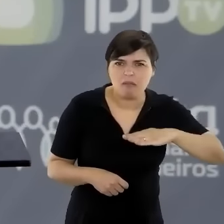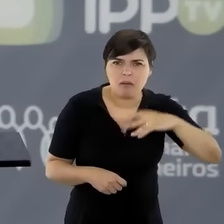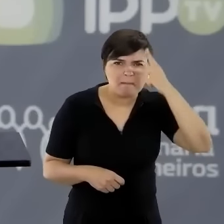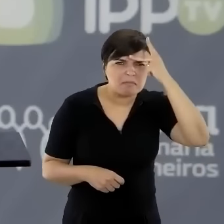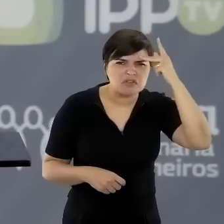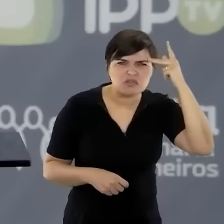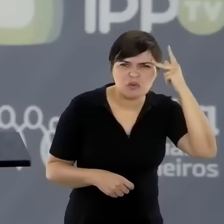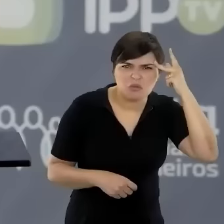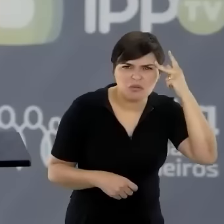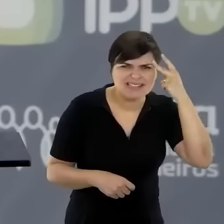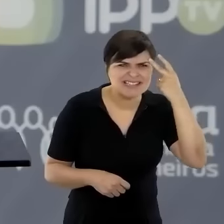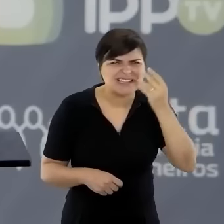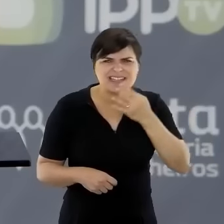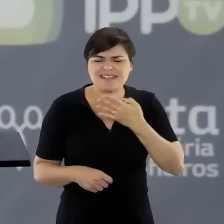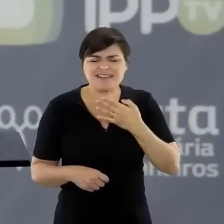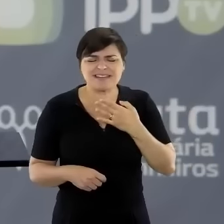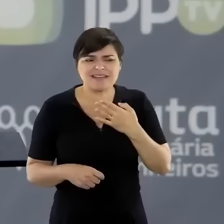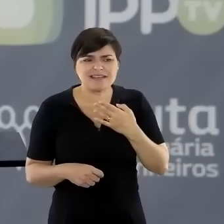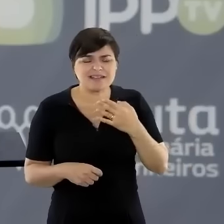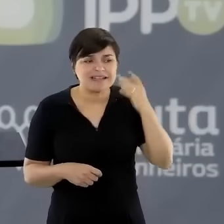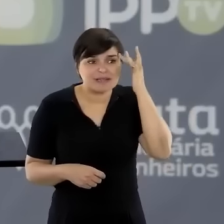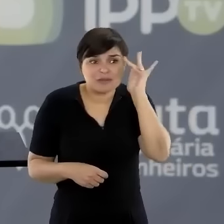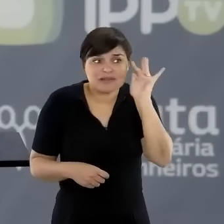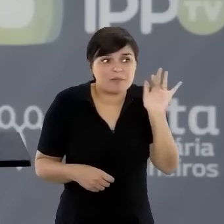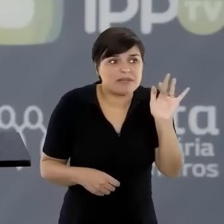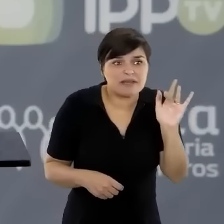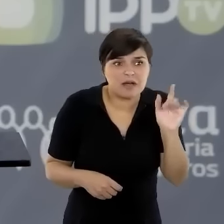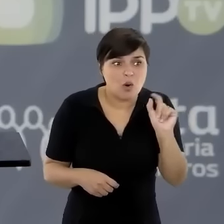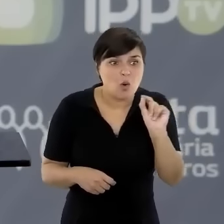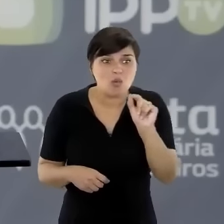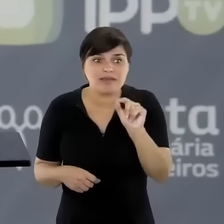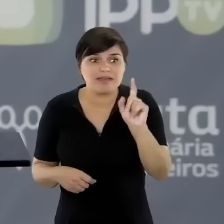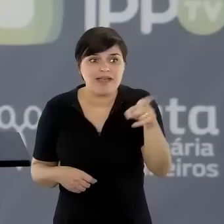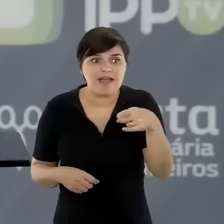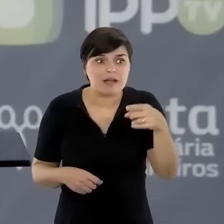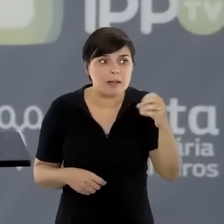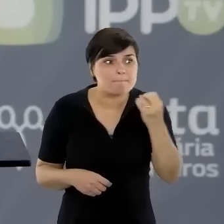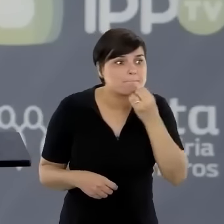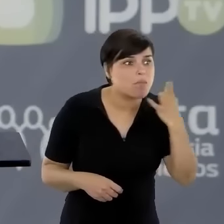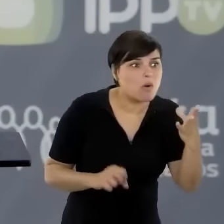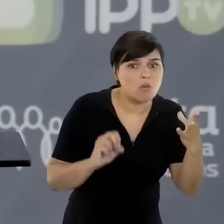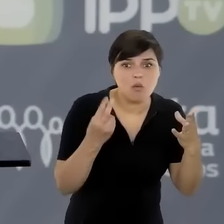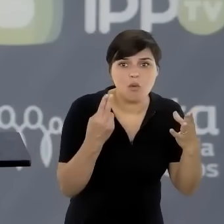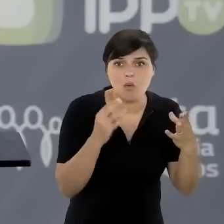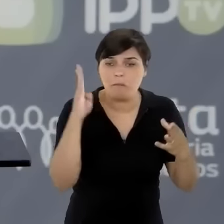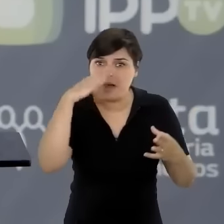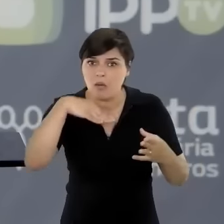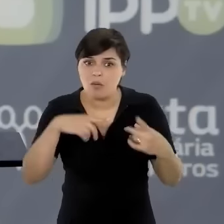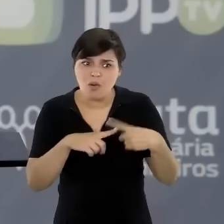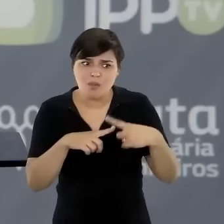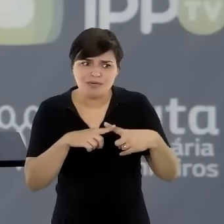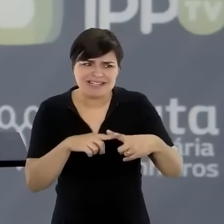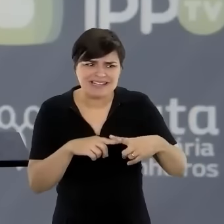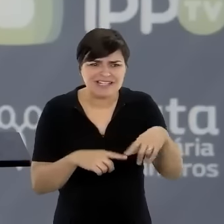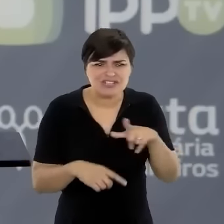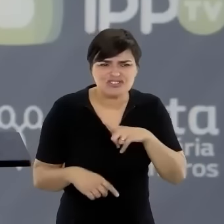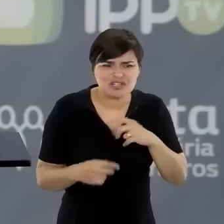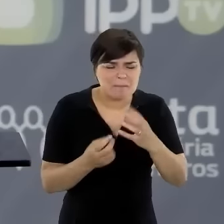povo que eles não sabiam discernir entre a mão direita e a mão esquerda e